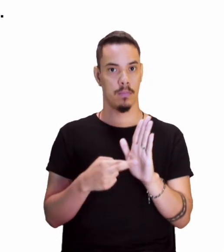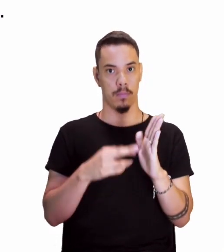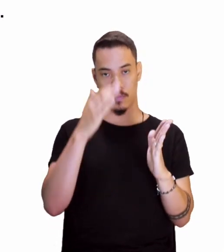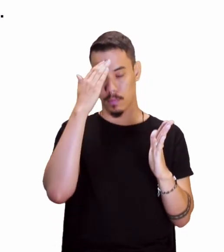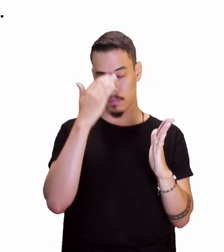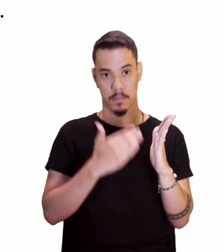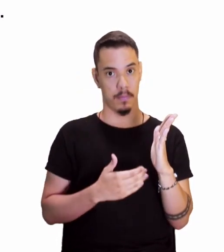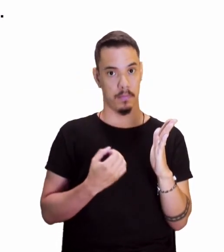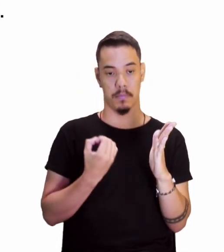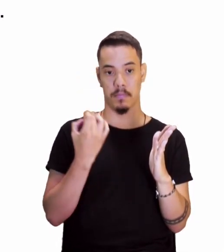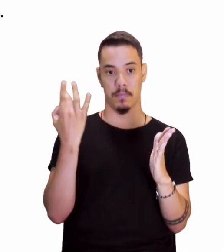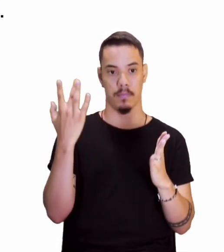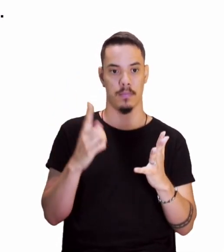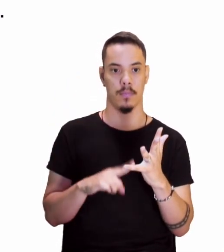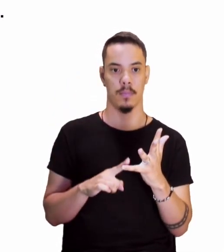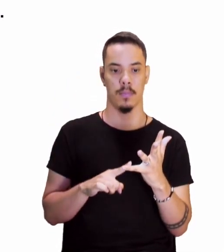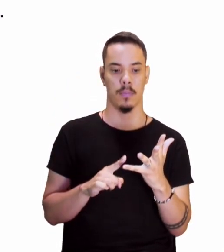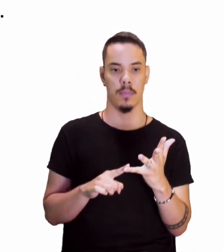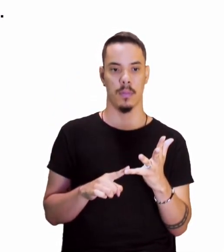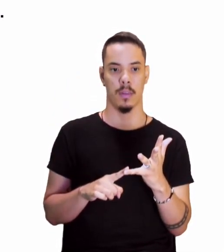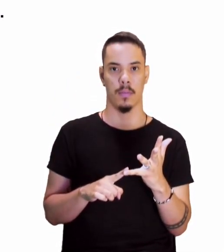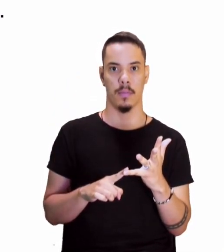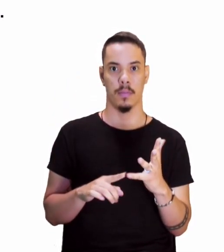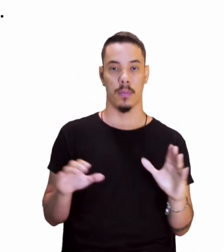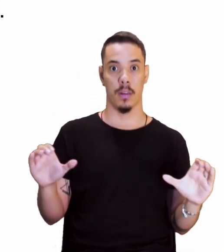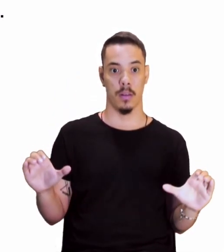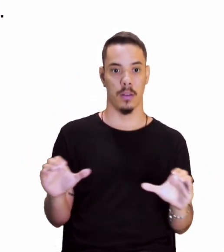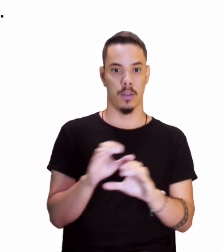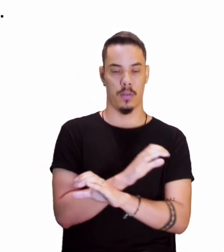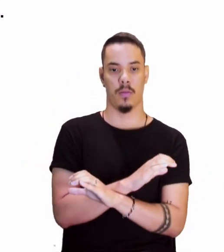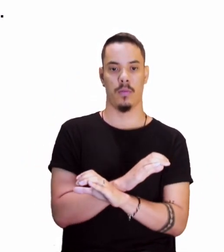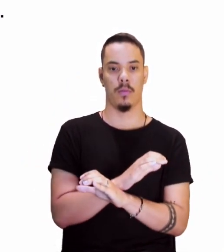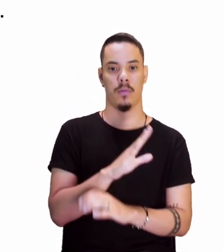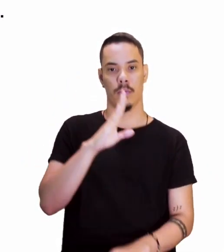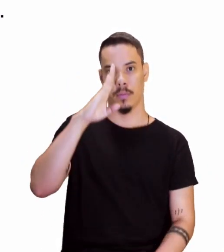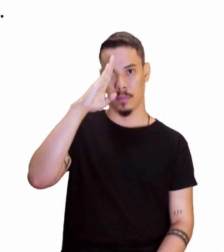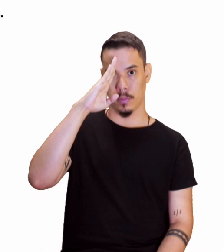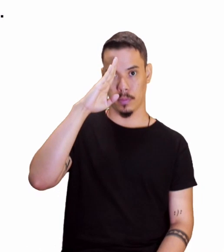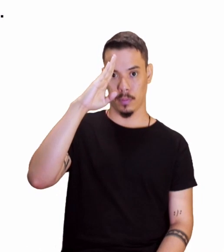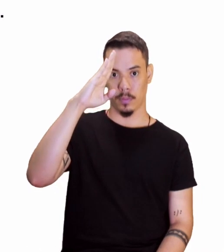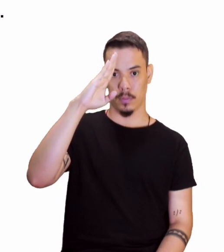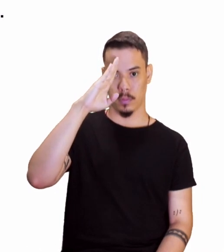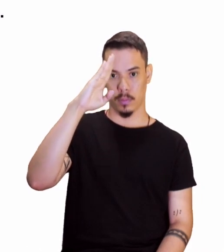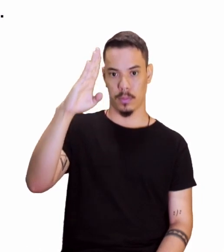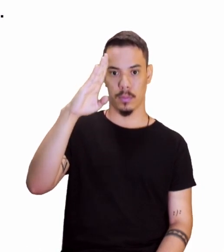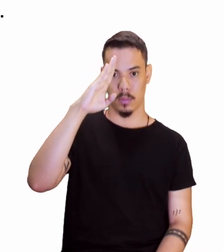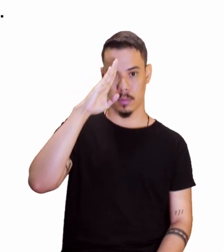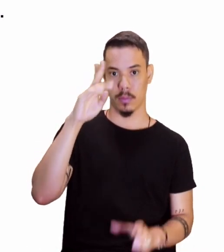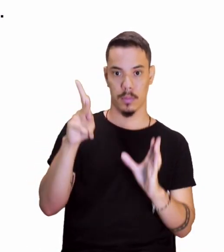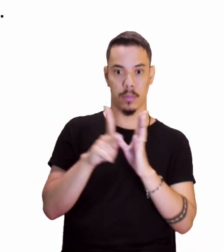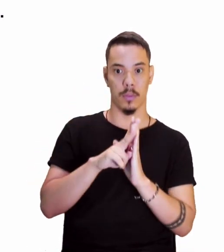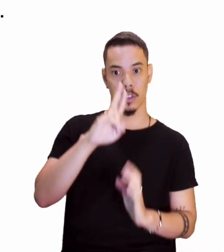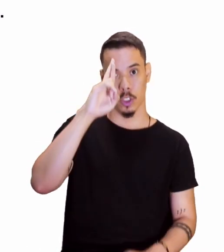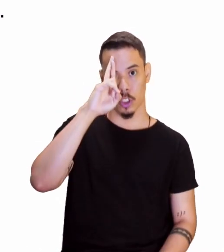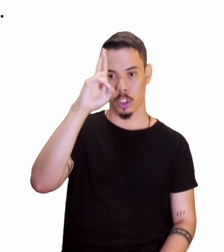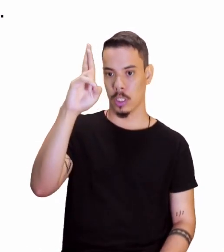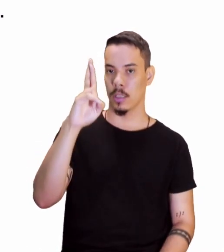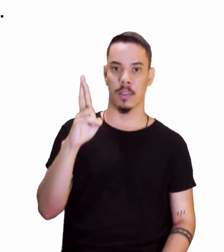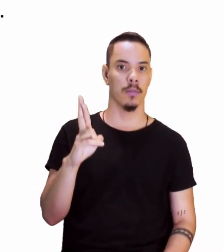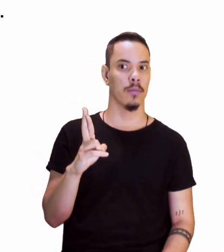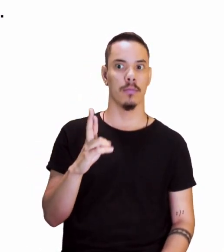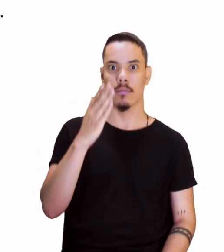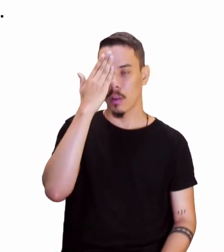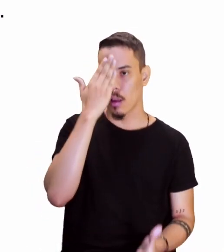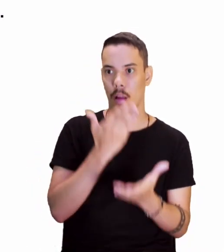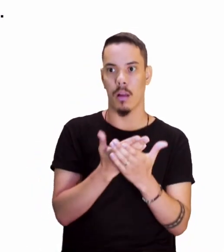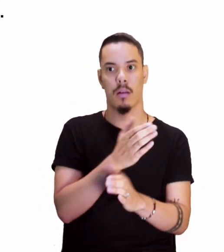regulamento. E a confiança dos soldados no chefe era